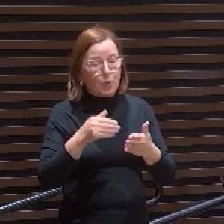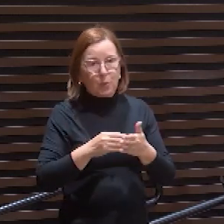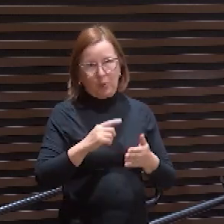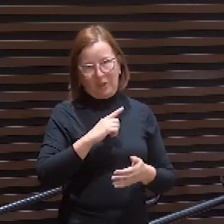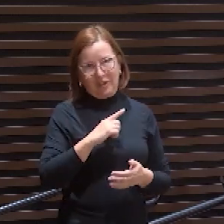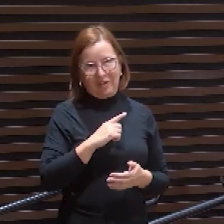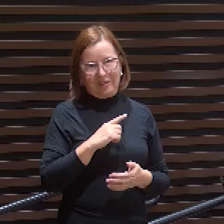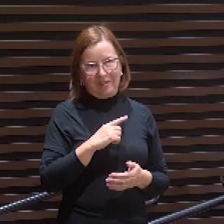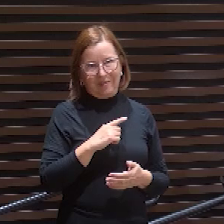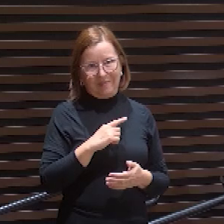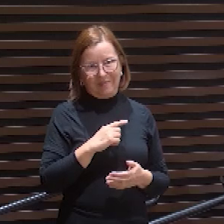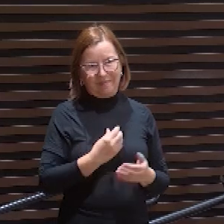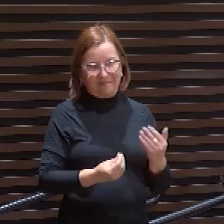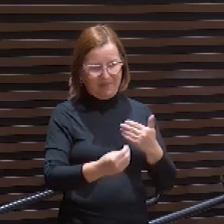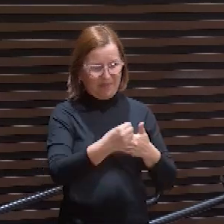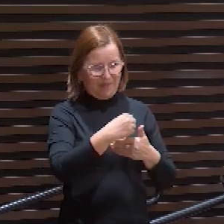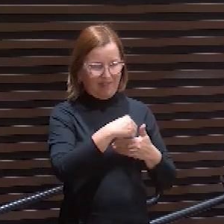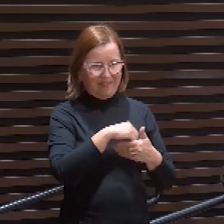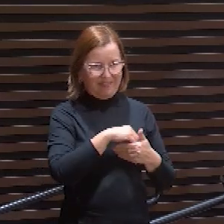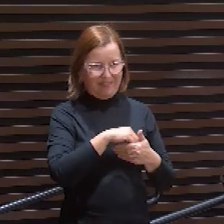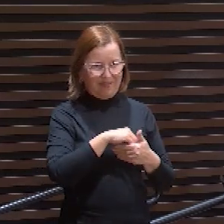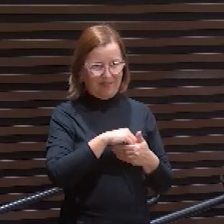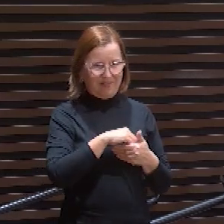Deu de coração.